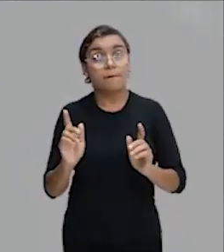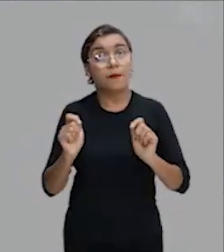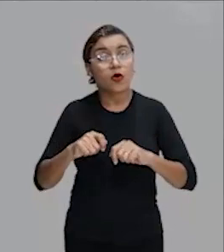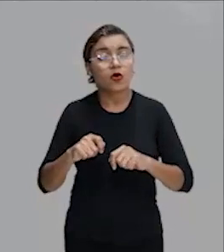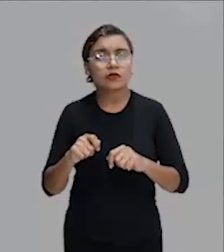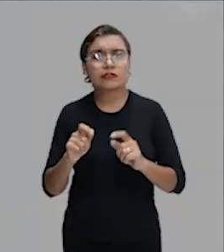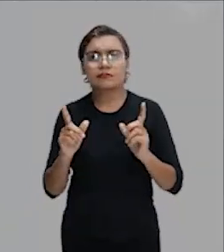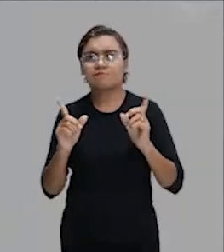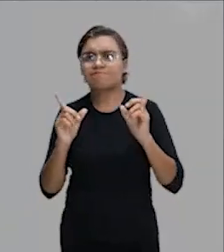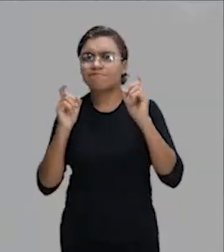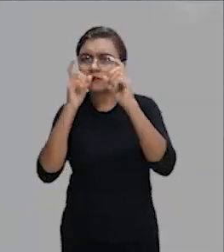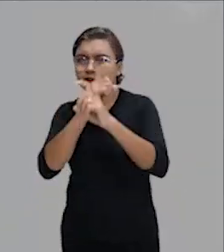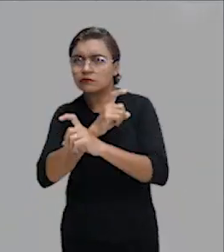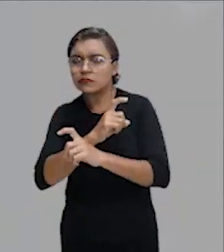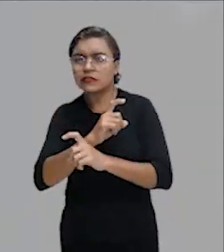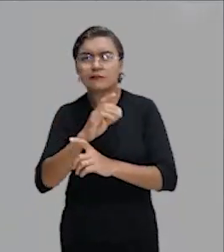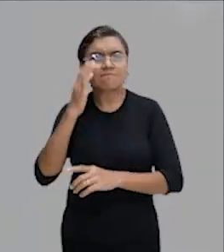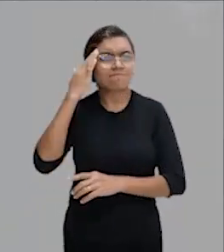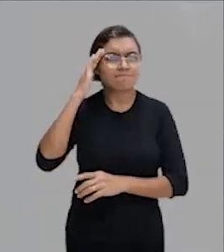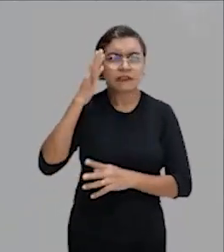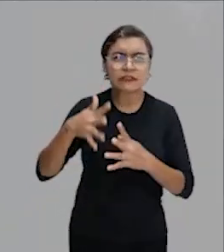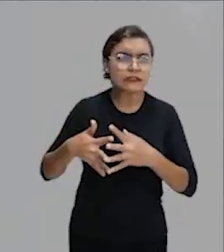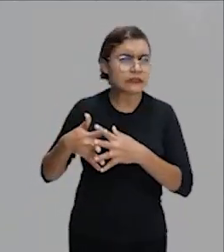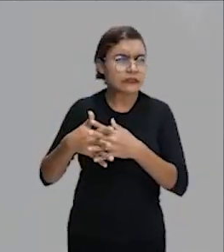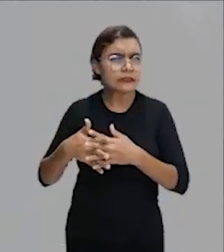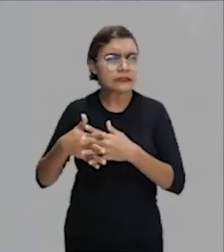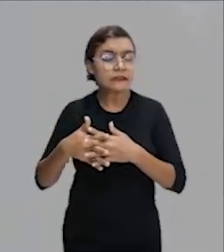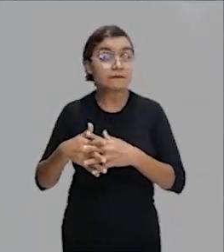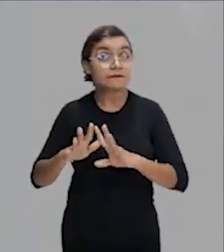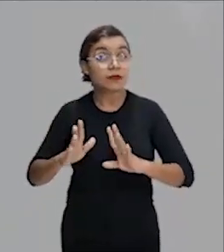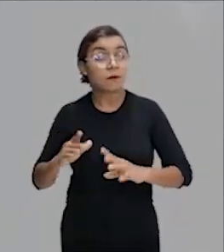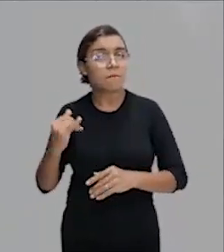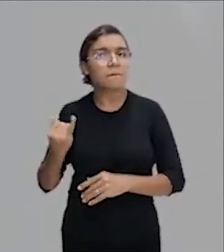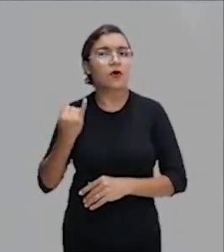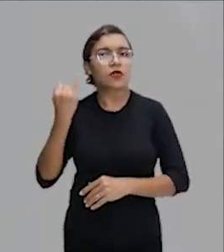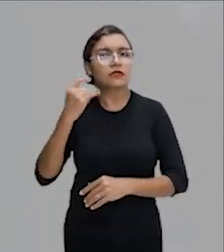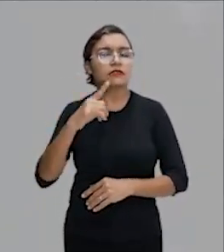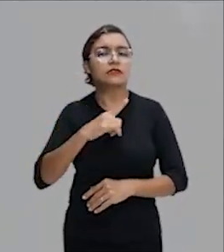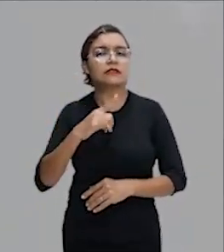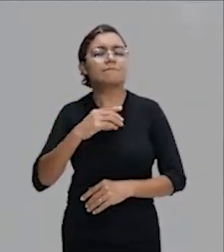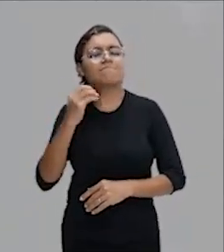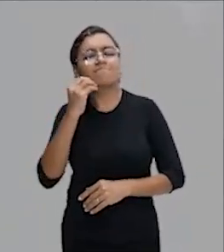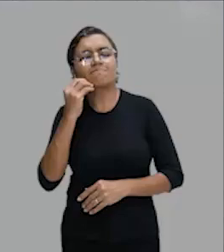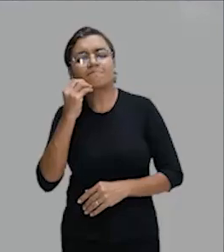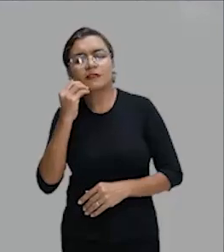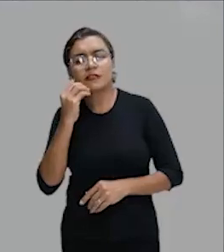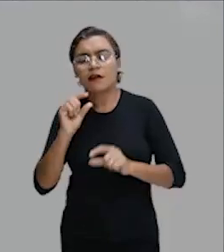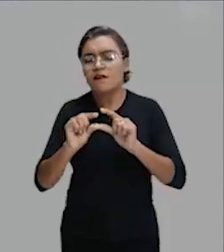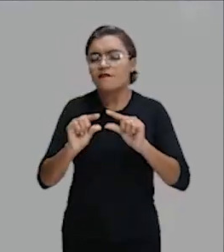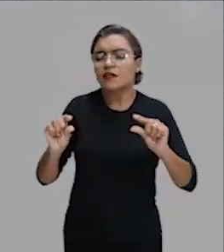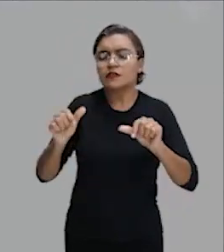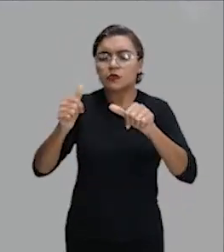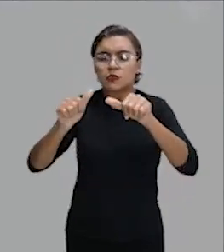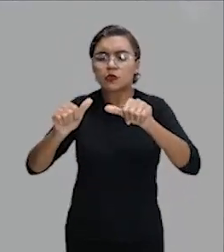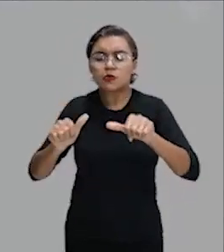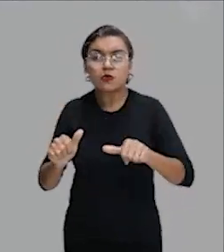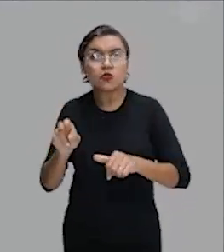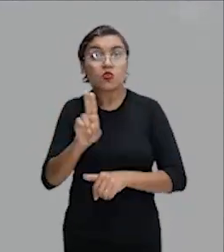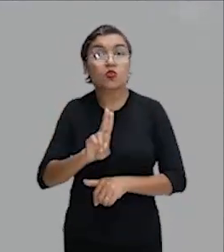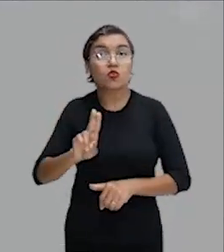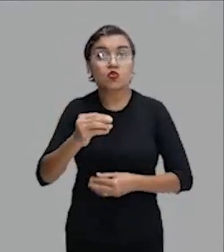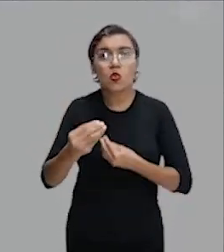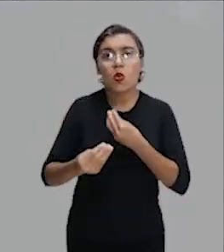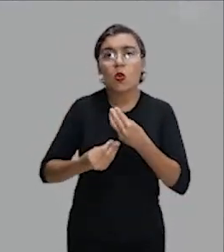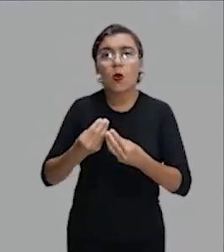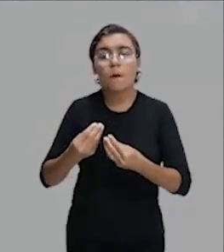de compreensão ou mesmo uma confusão, tá bom? Então, é importante você tentar analisar qual é o uso. Por que